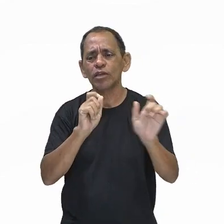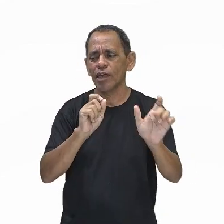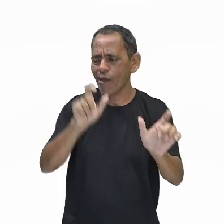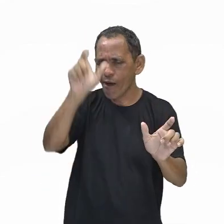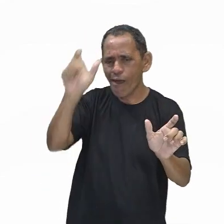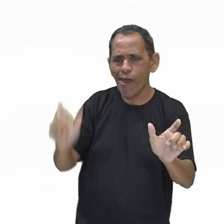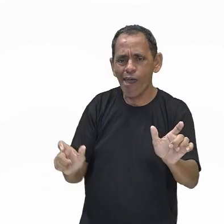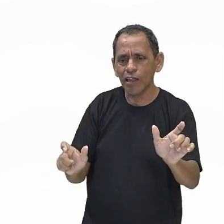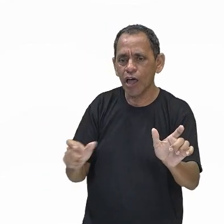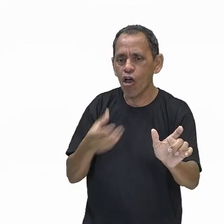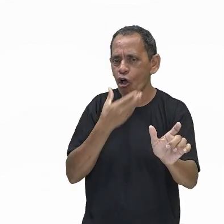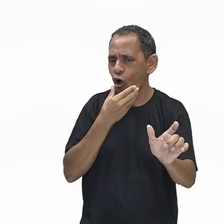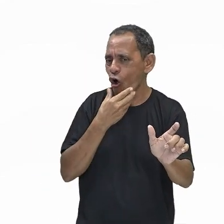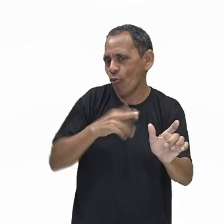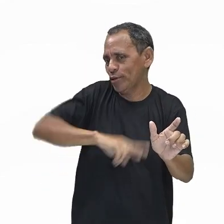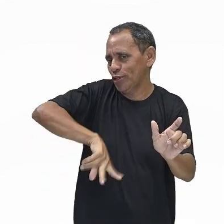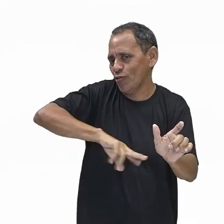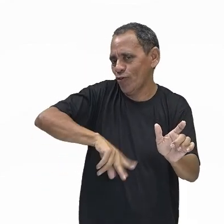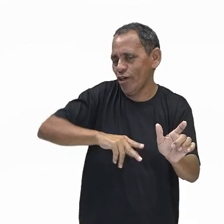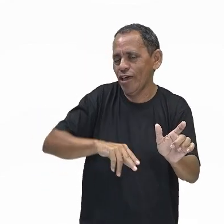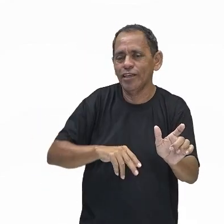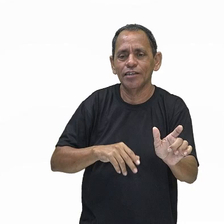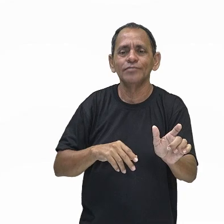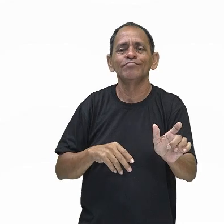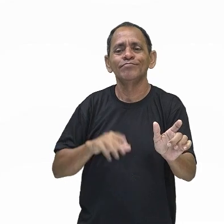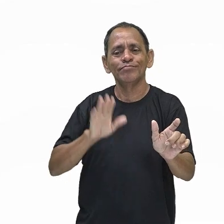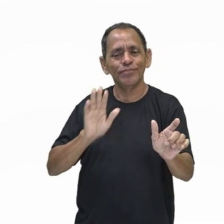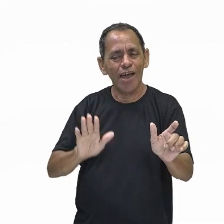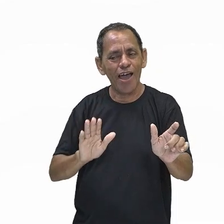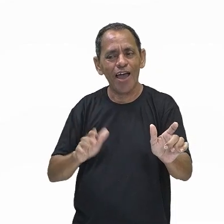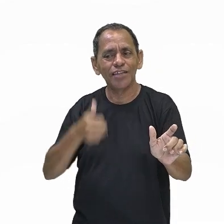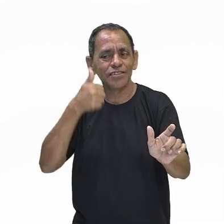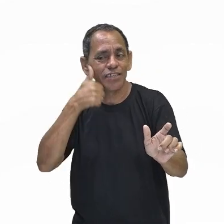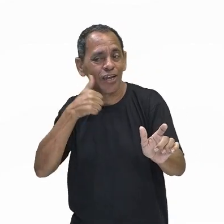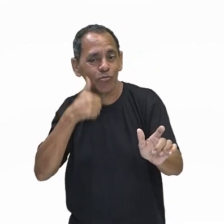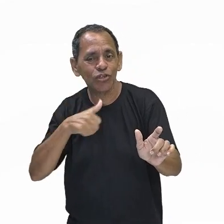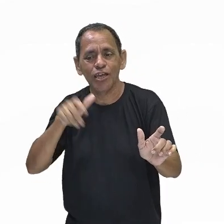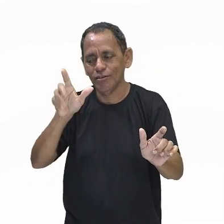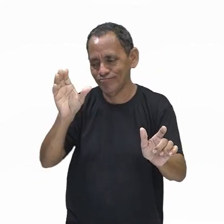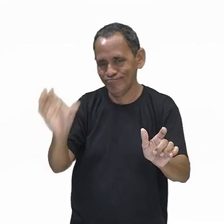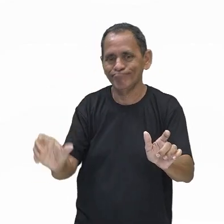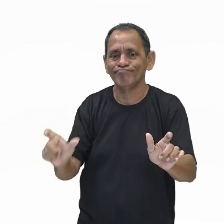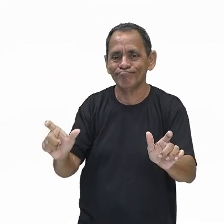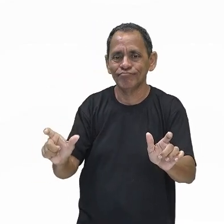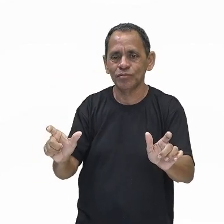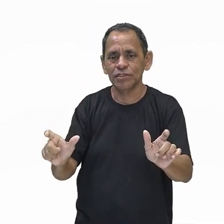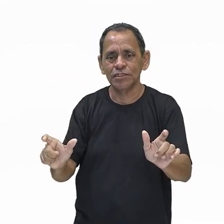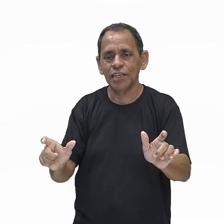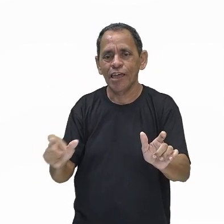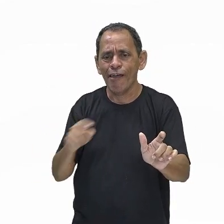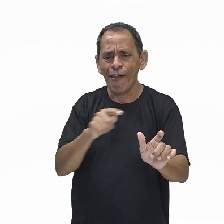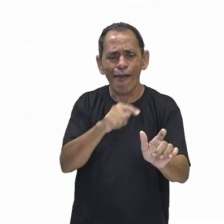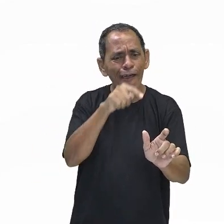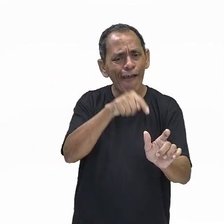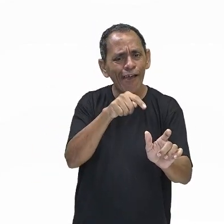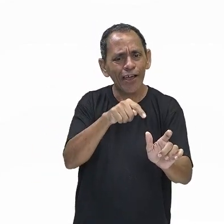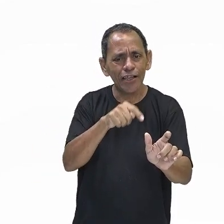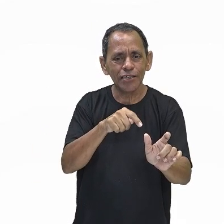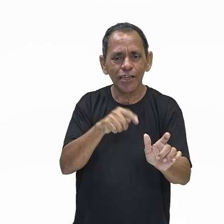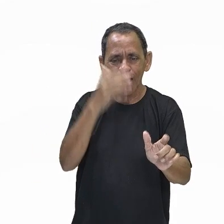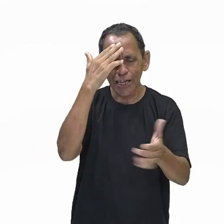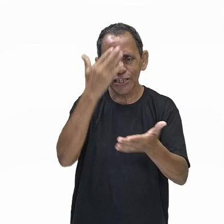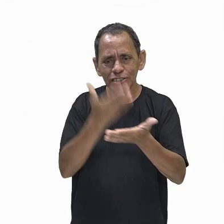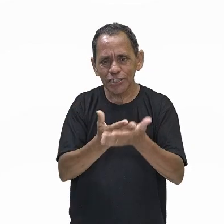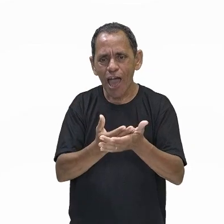Nhorinhá, né, a mulher da vida, representa o amor carnal de Riobaldo. Mulher da vida, então você já sabe do que ela era, certo? Vamos